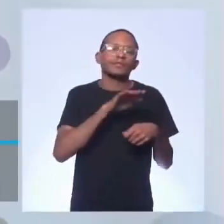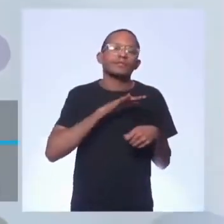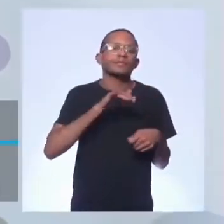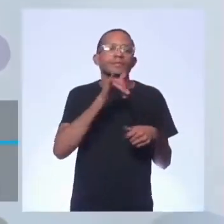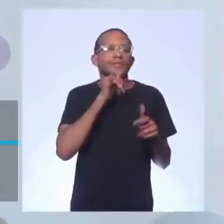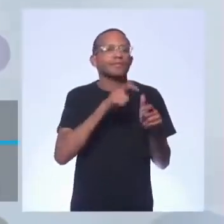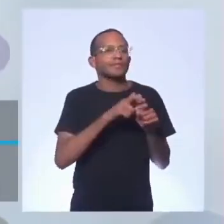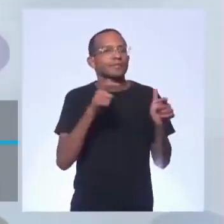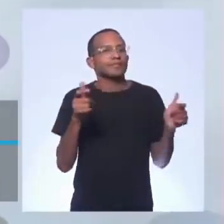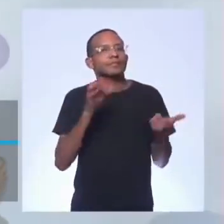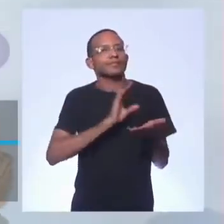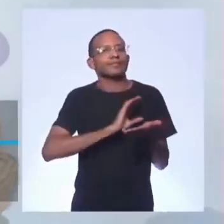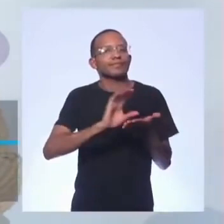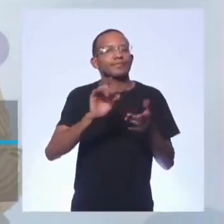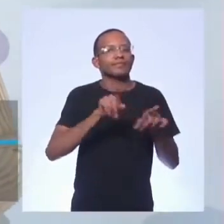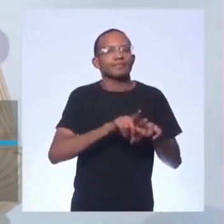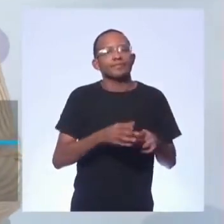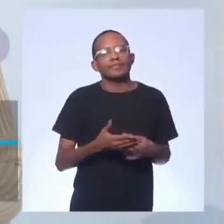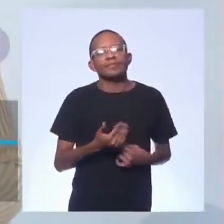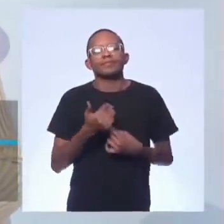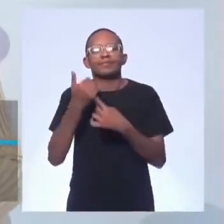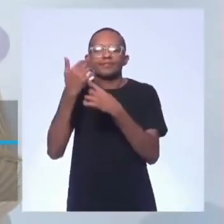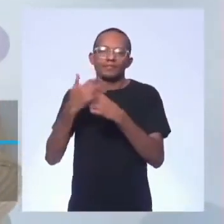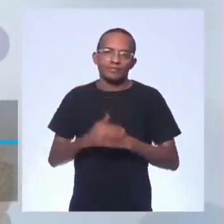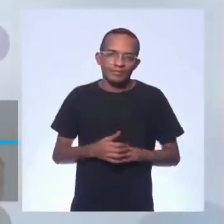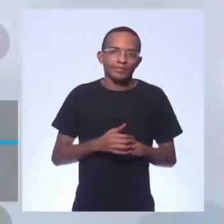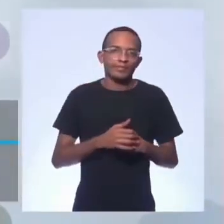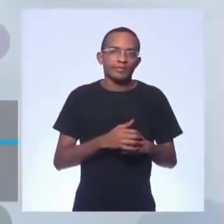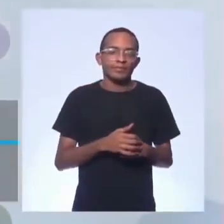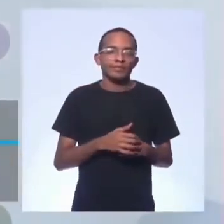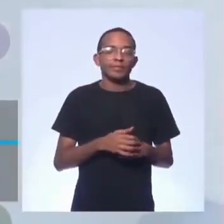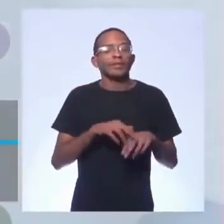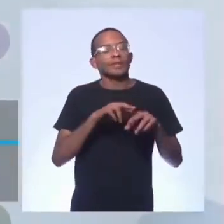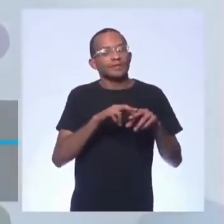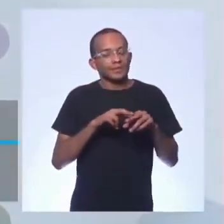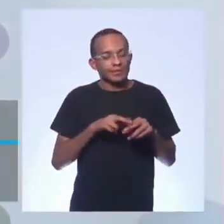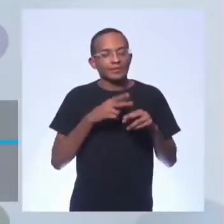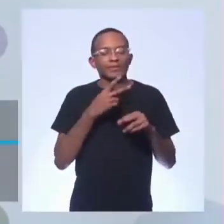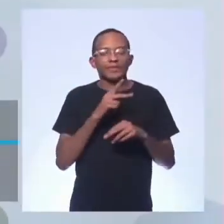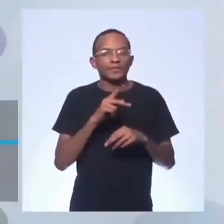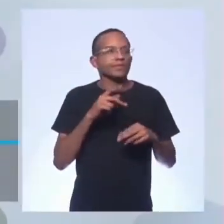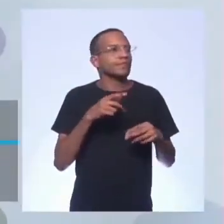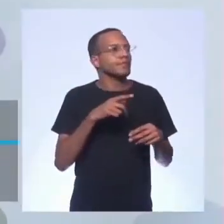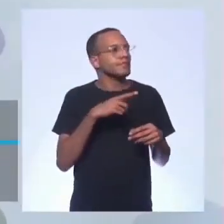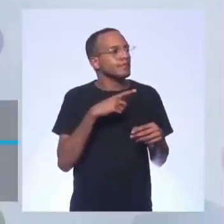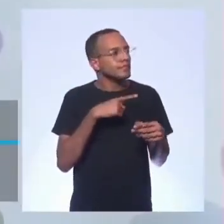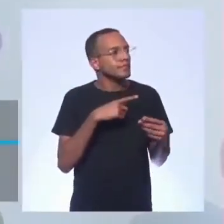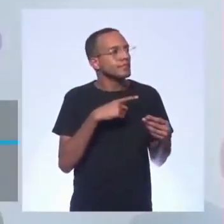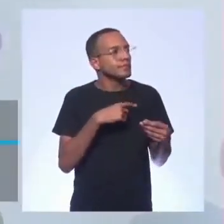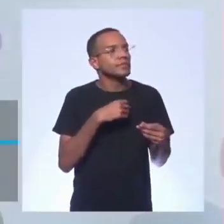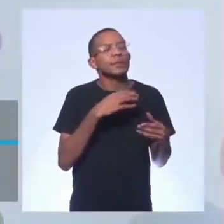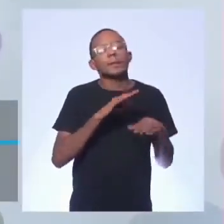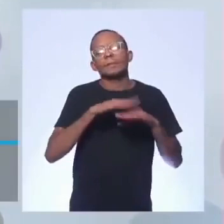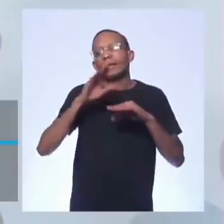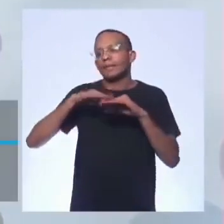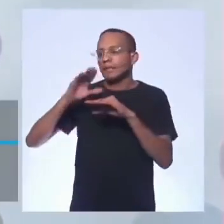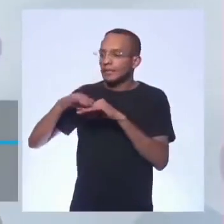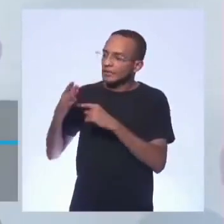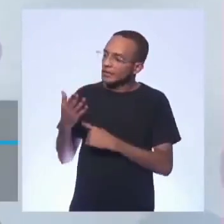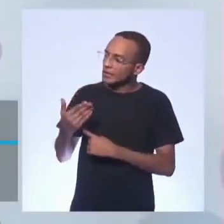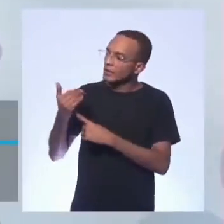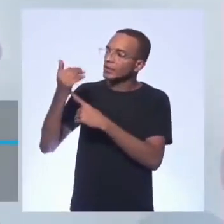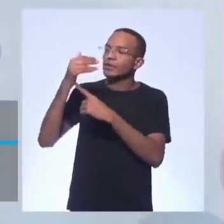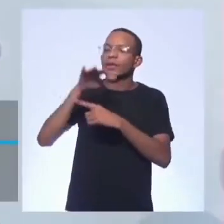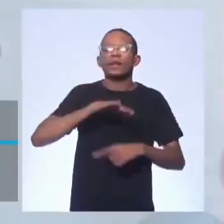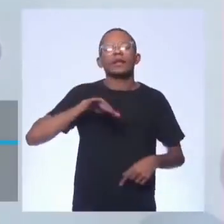de maiores investimentos tecnológicos. Por essa razão, quanto mais